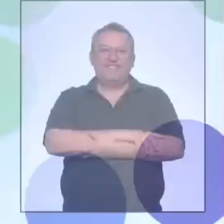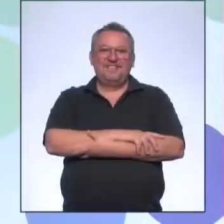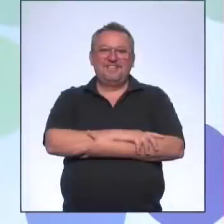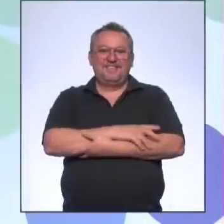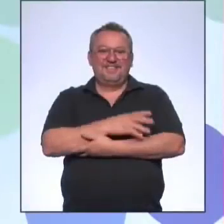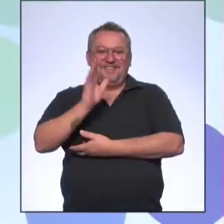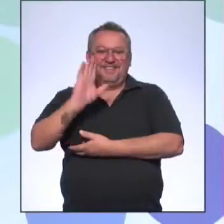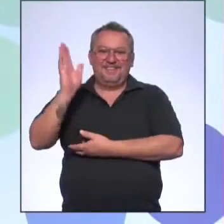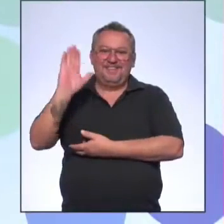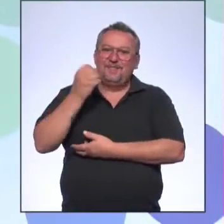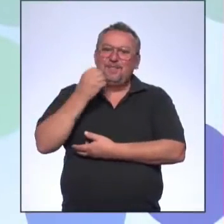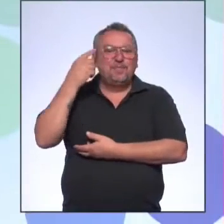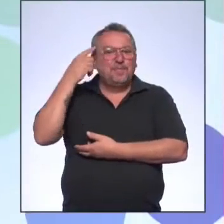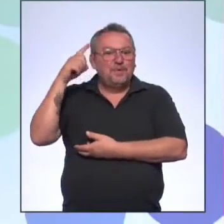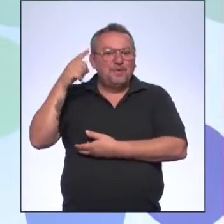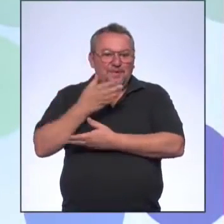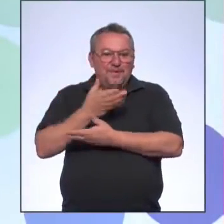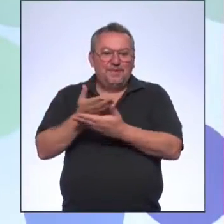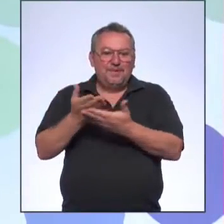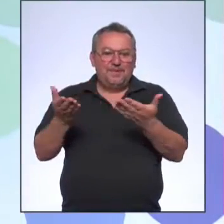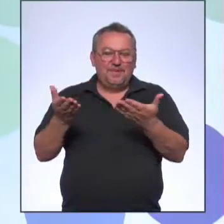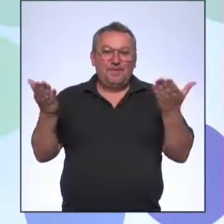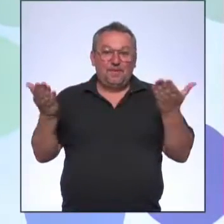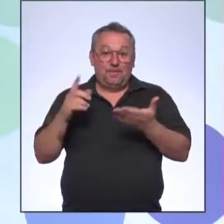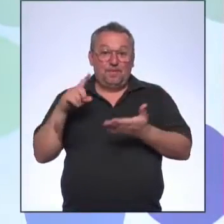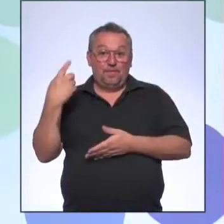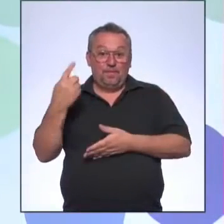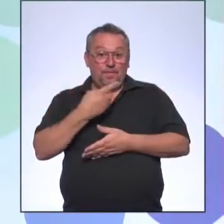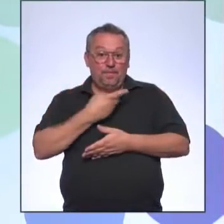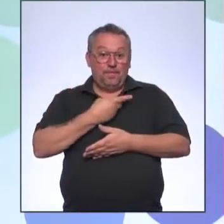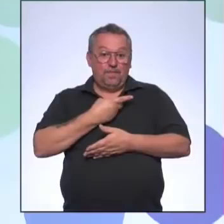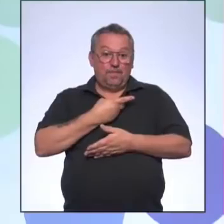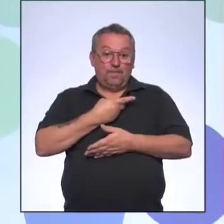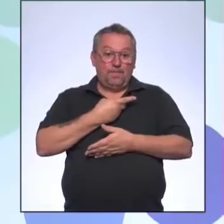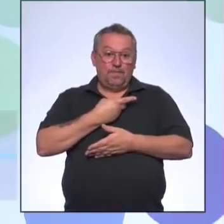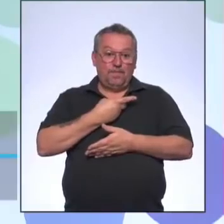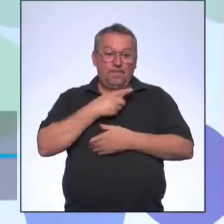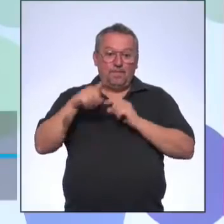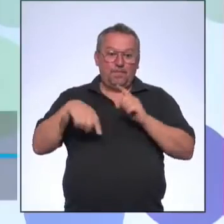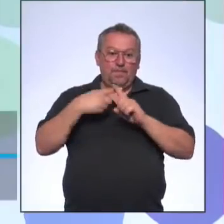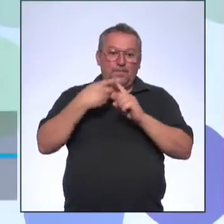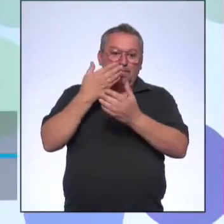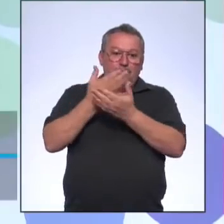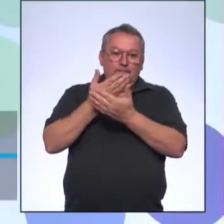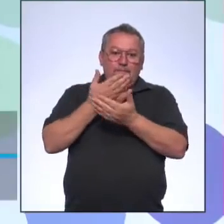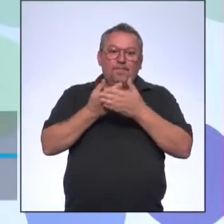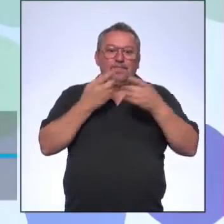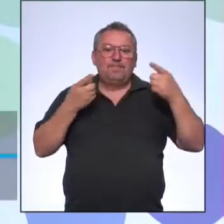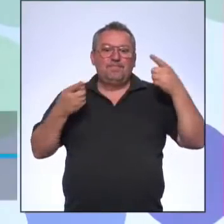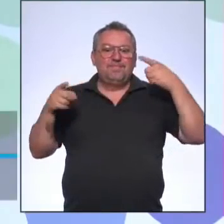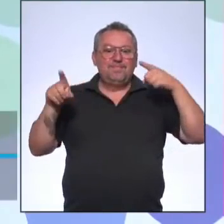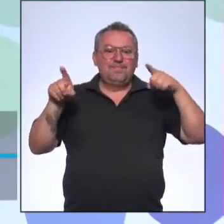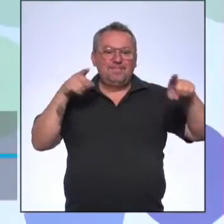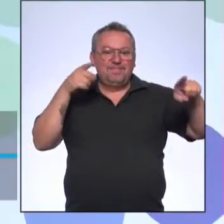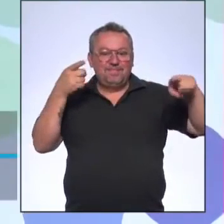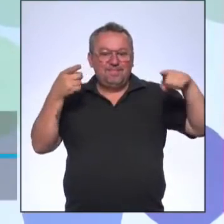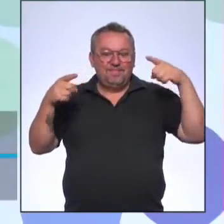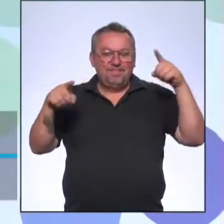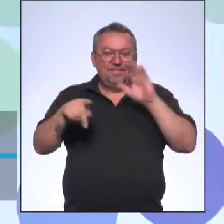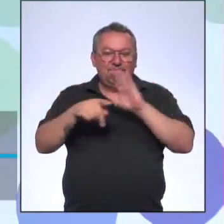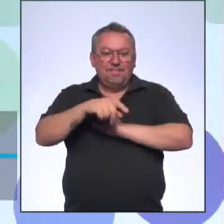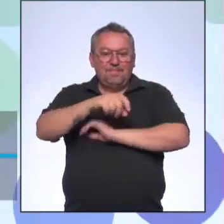Olá, bom dia a todos. Hoje nós estamos, né, com mais uma aula de música para o oitavo